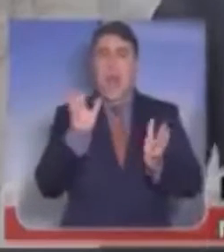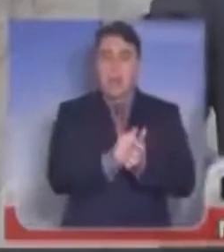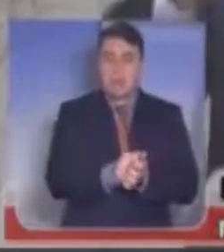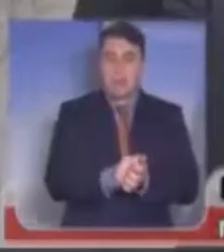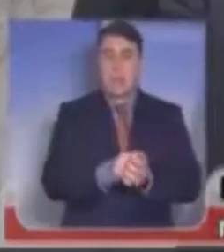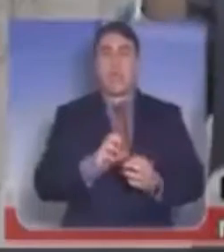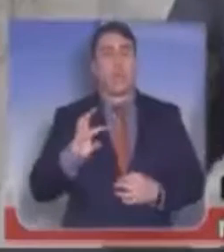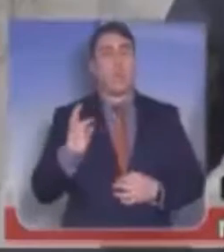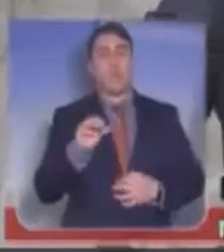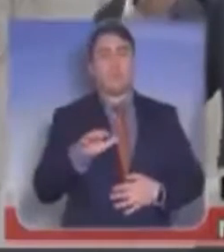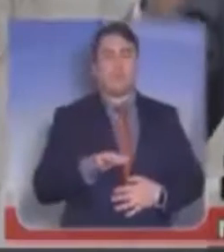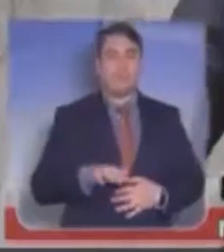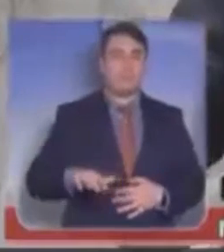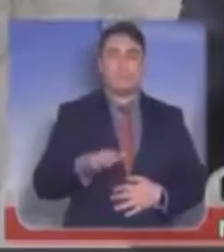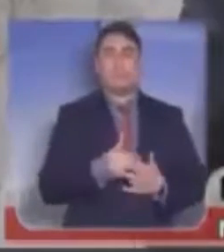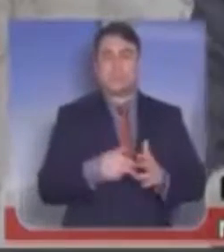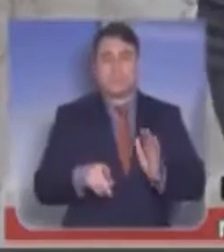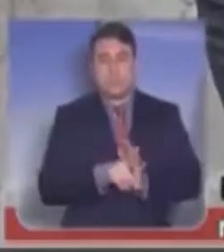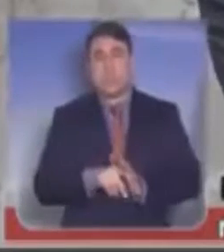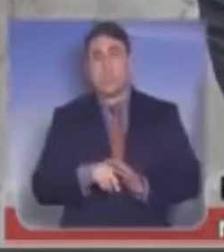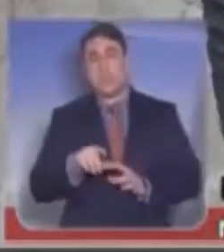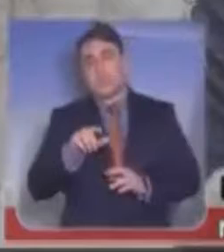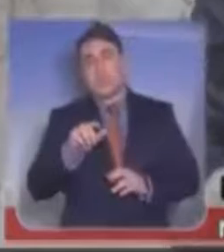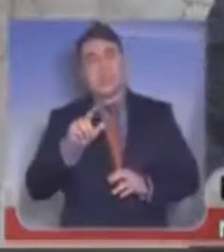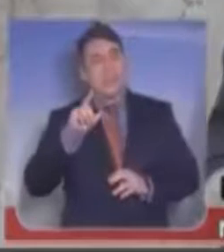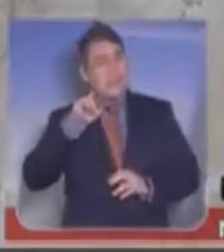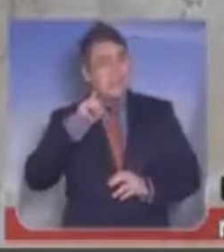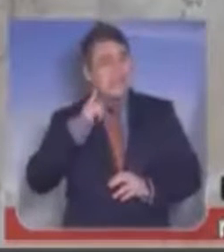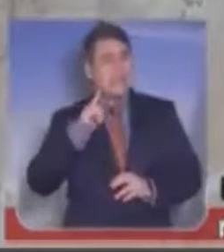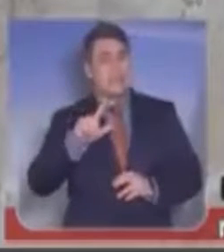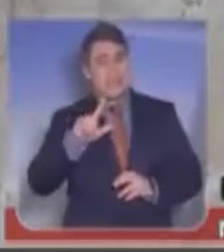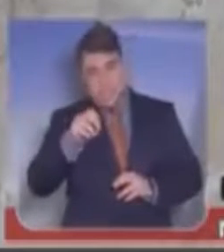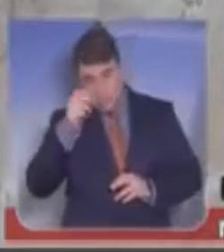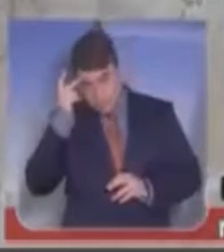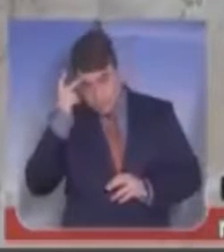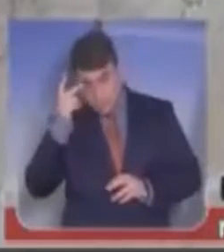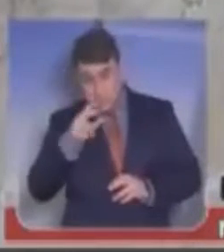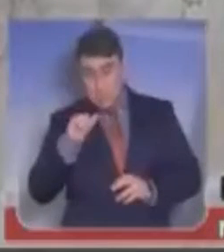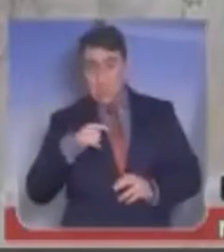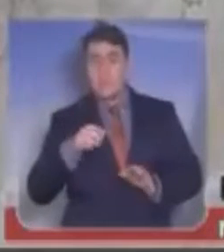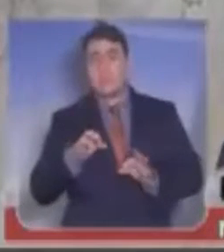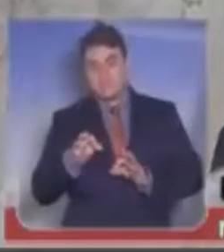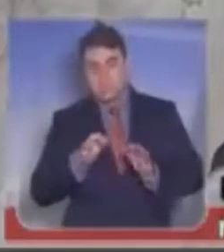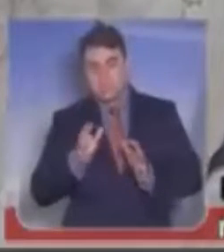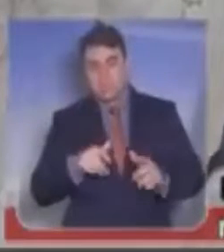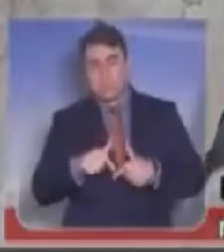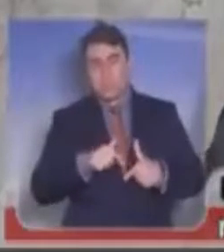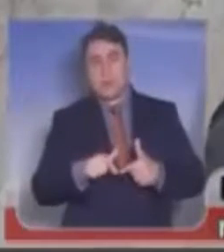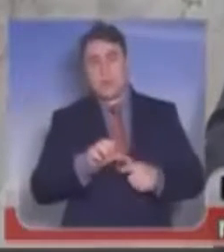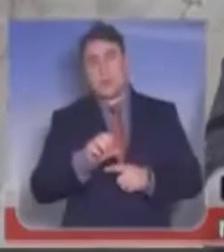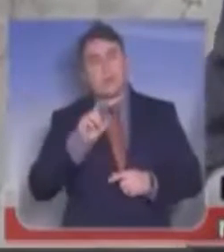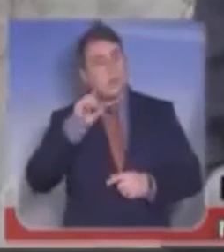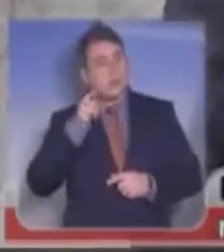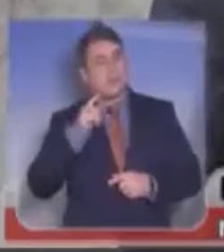todo o setor de resíduos sólidos sa são paulo quer saber se tem mais 300 municípios então ela vai poder operar o lixo e